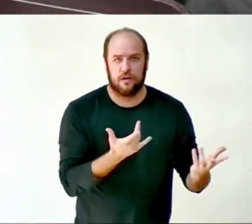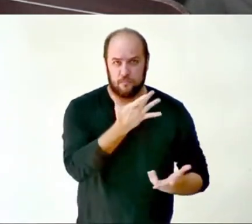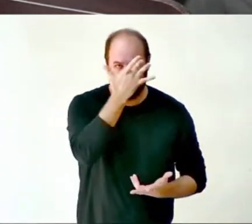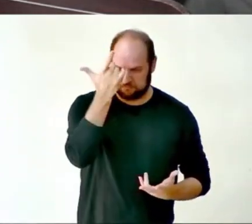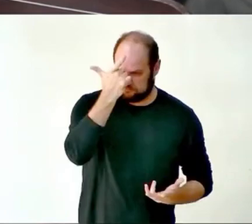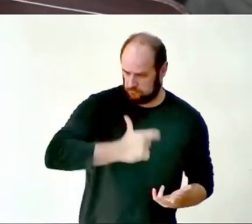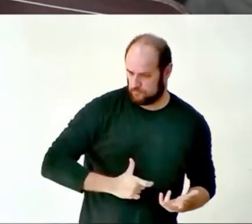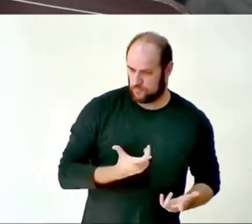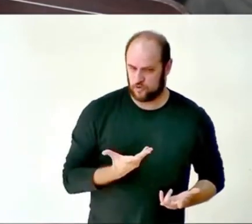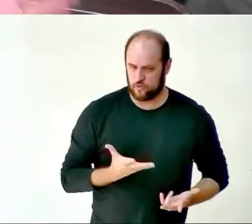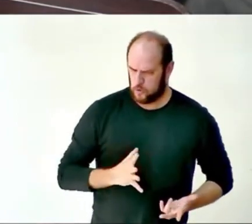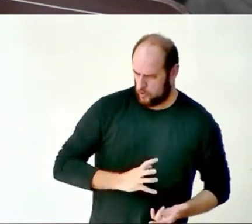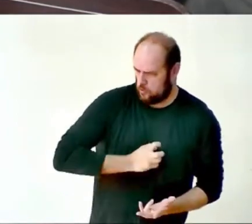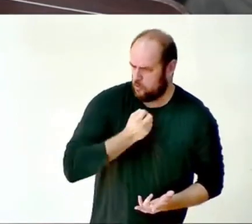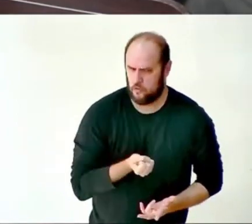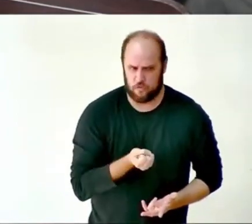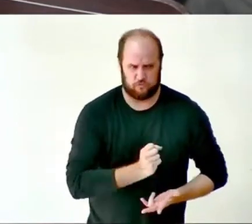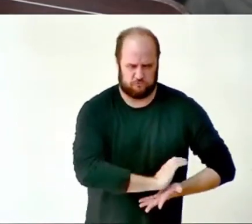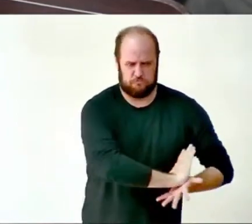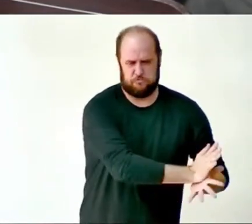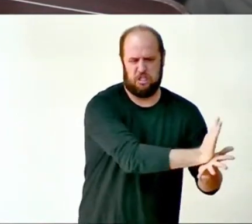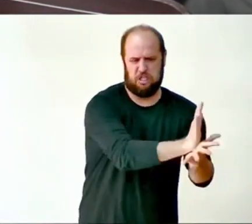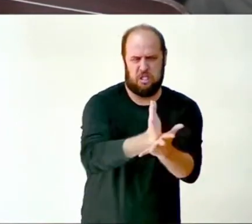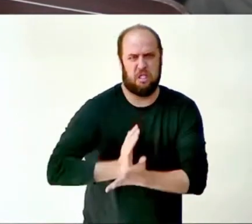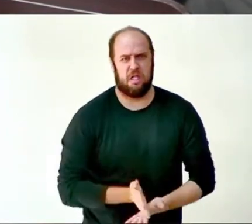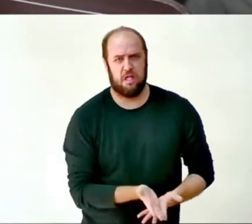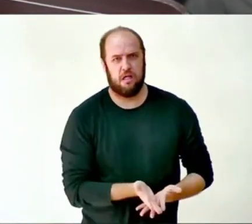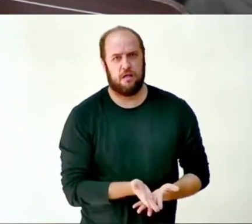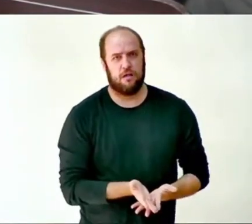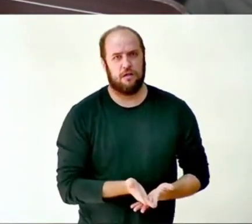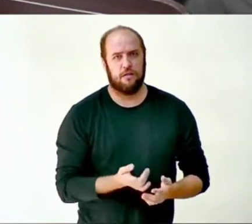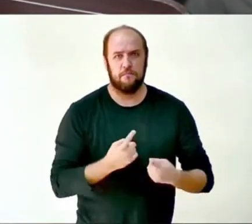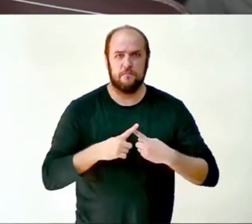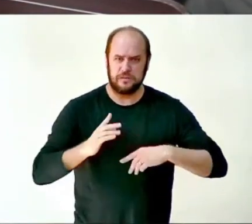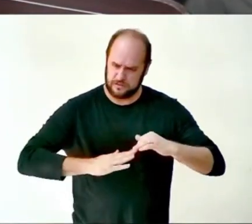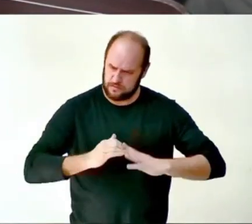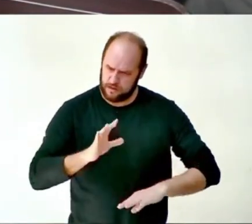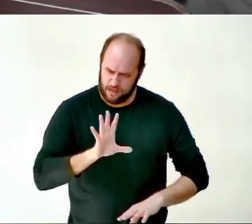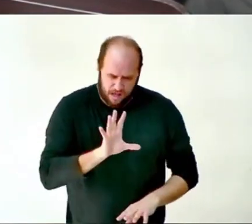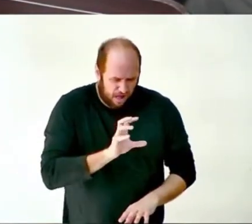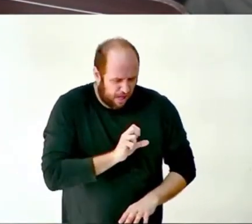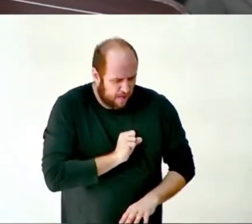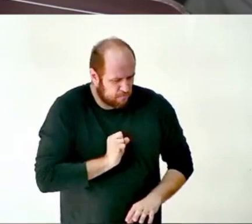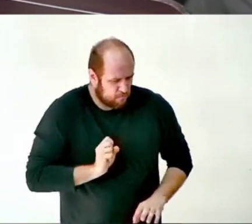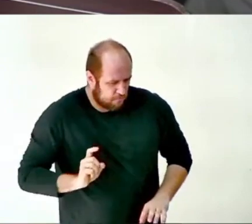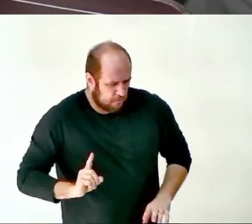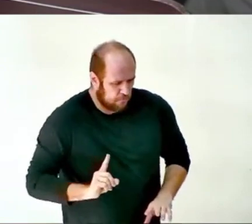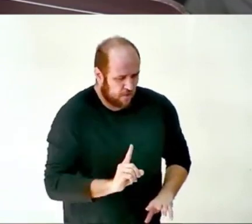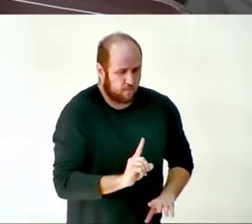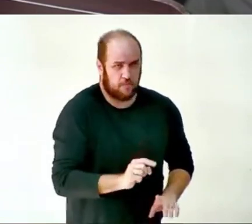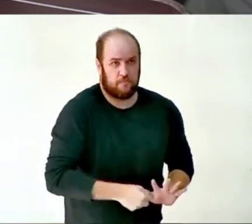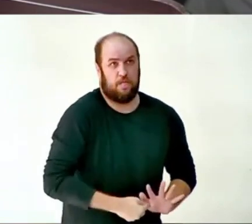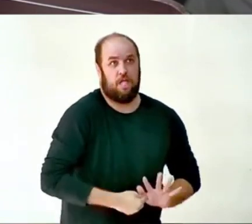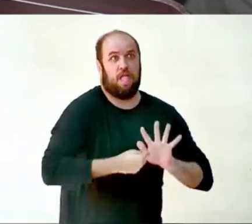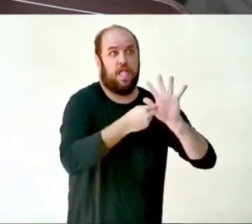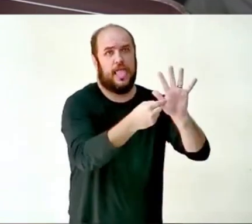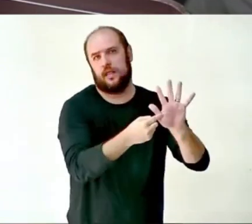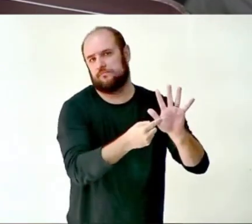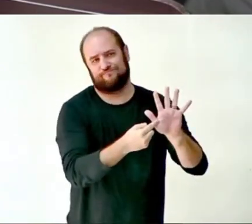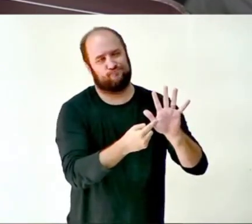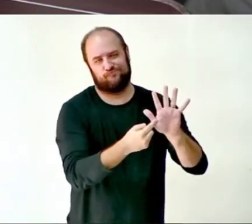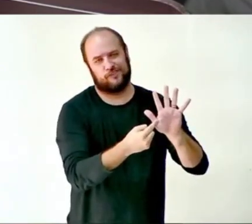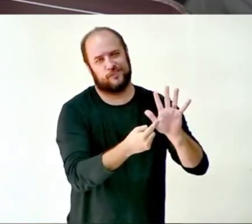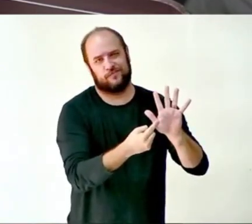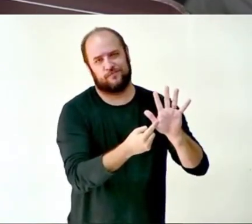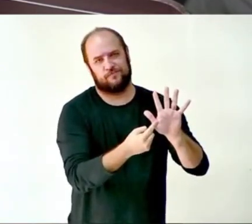ódio, elas geralmente são catastróficas. E as ações de amor nem sempre aparecem com tanta ênfase. Mas nós temos